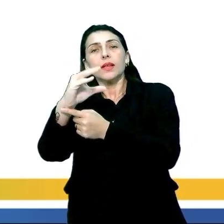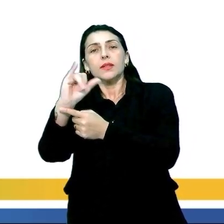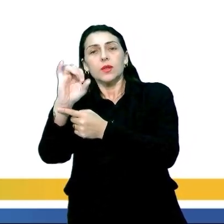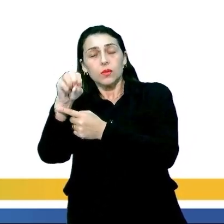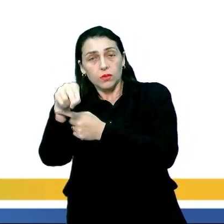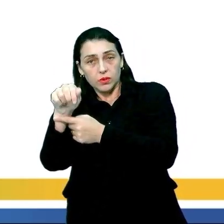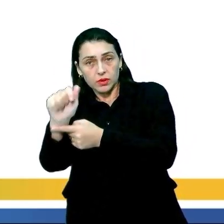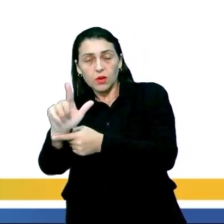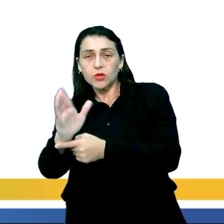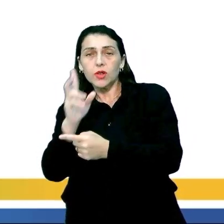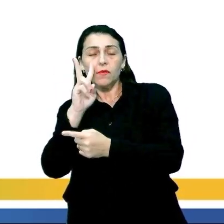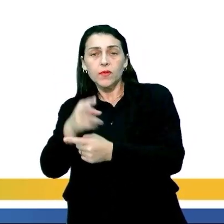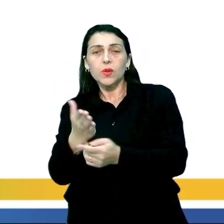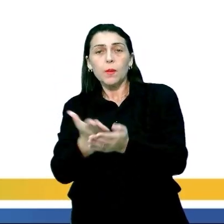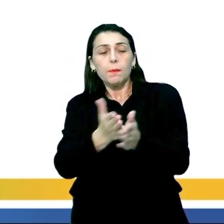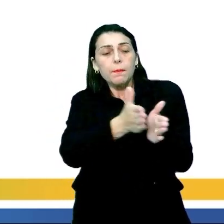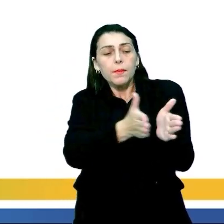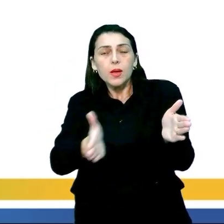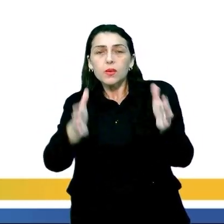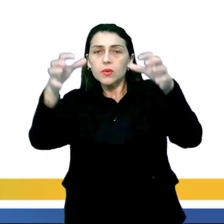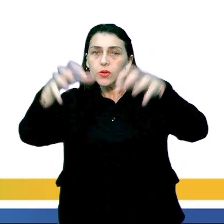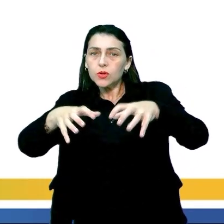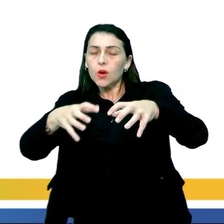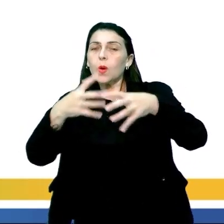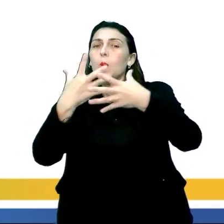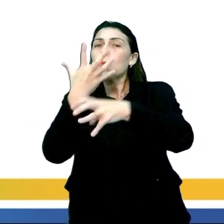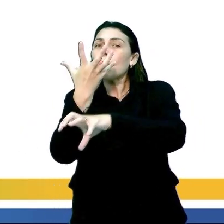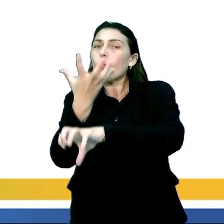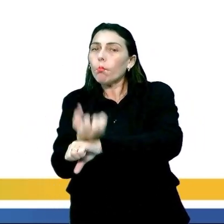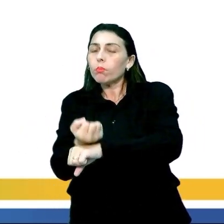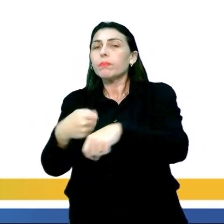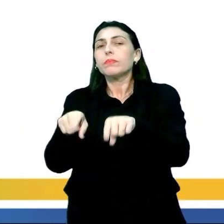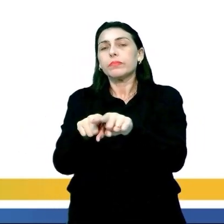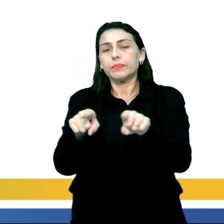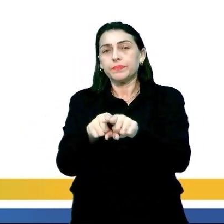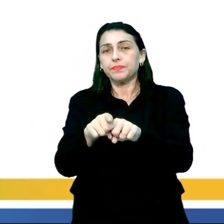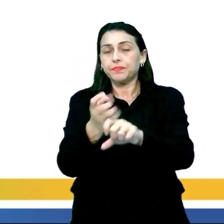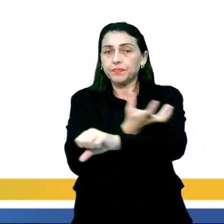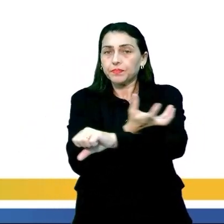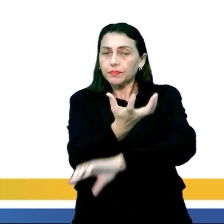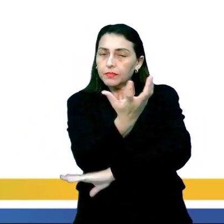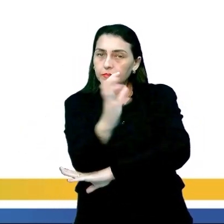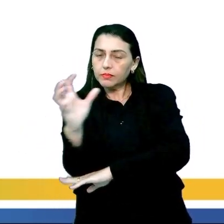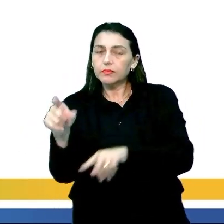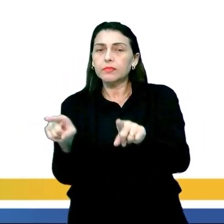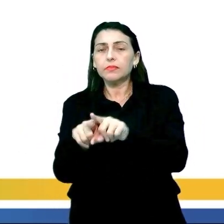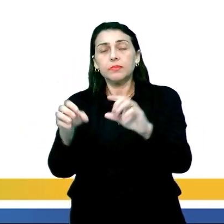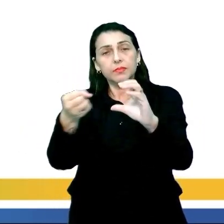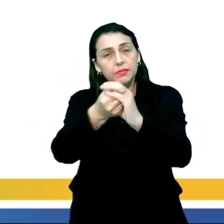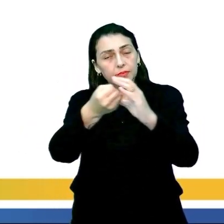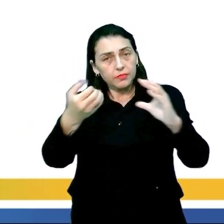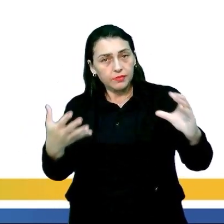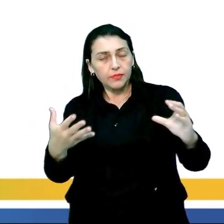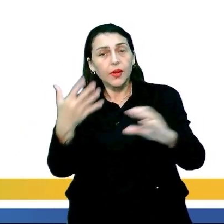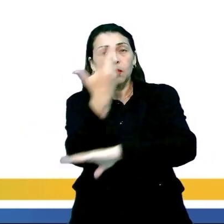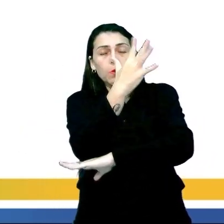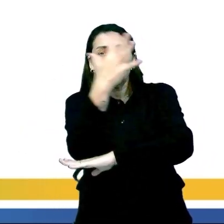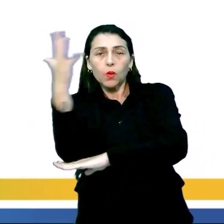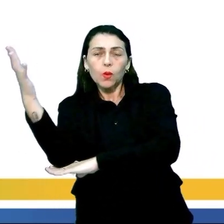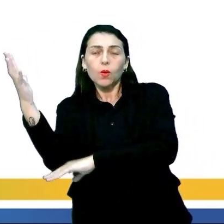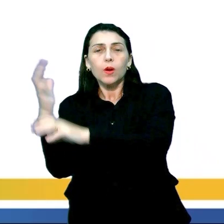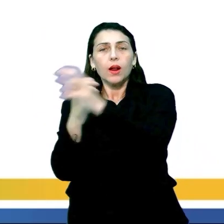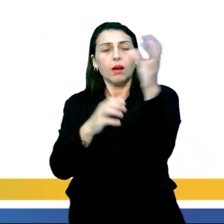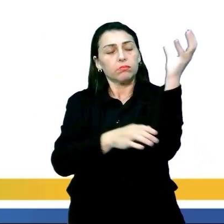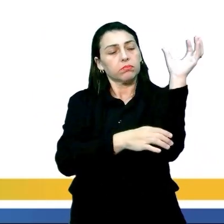passada. Ele tem períodos de chuva e de secas, e a sua vegetação é caracterizada por árvores de